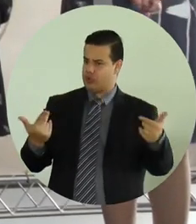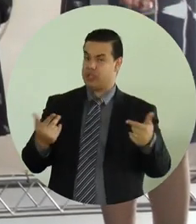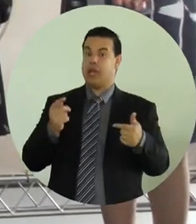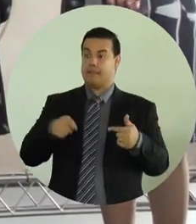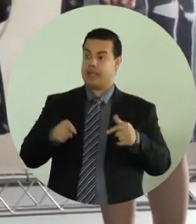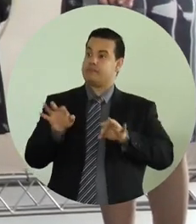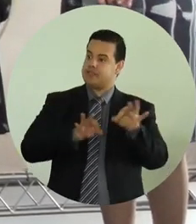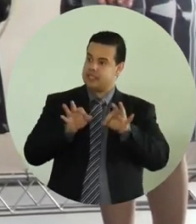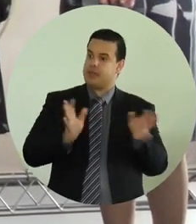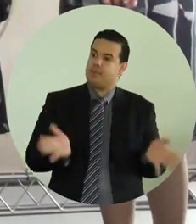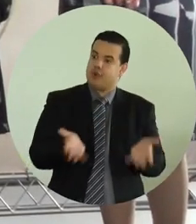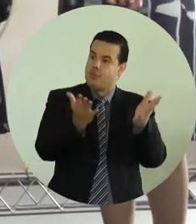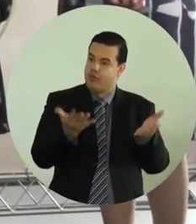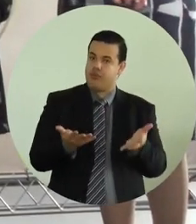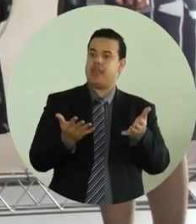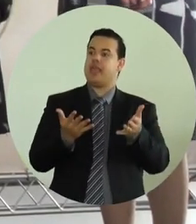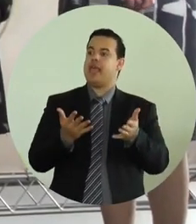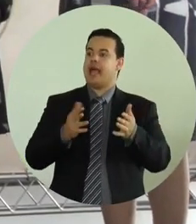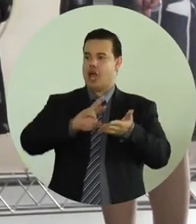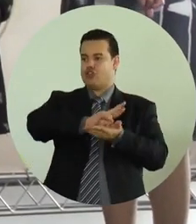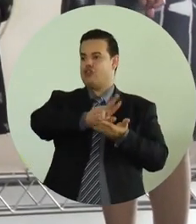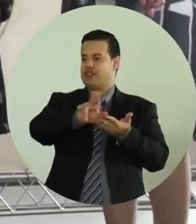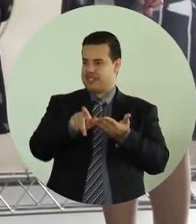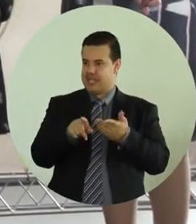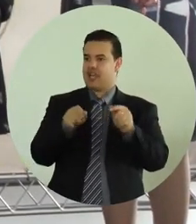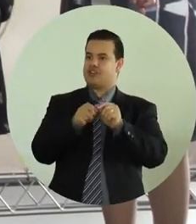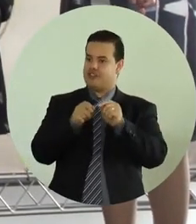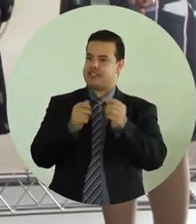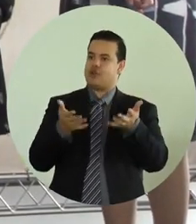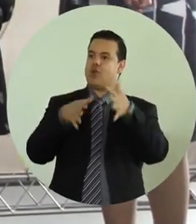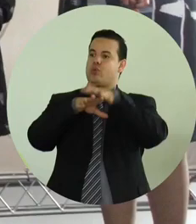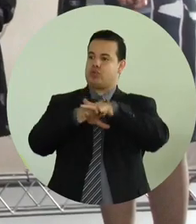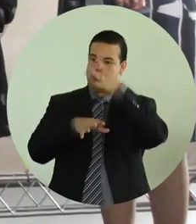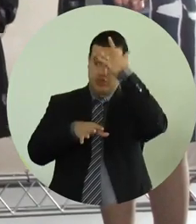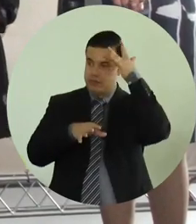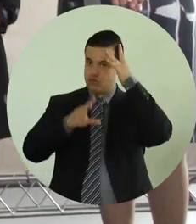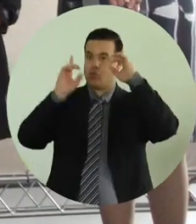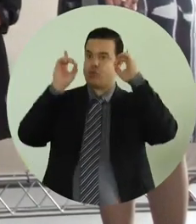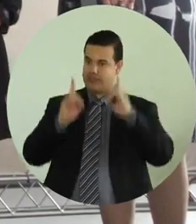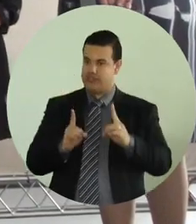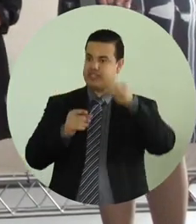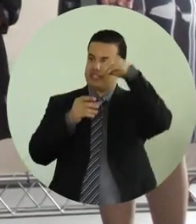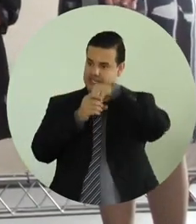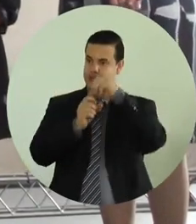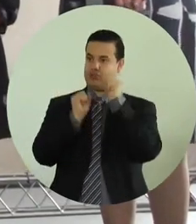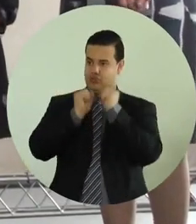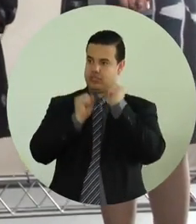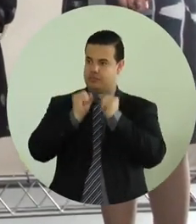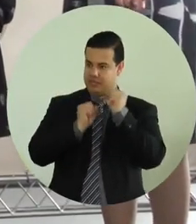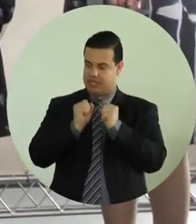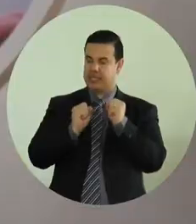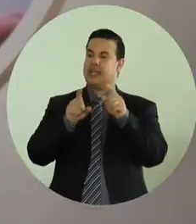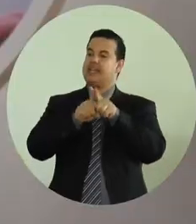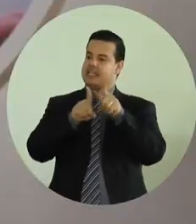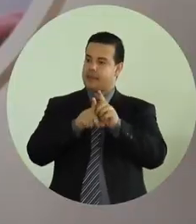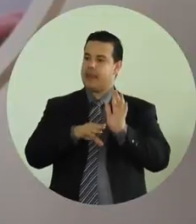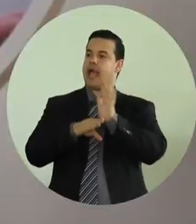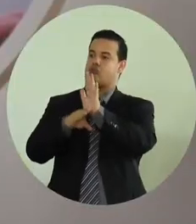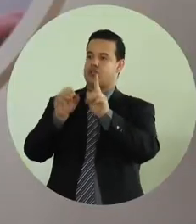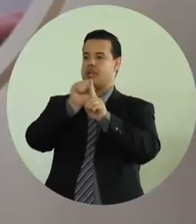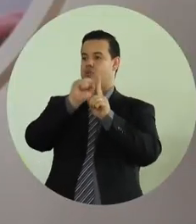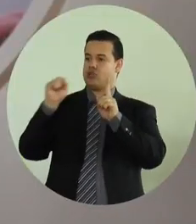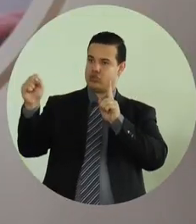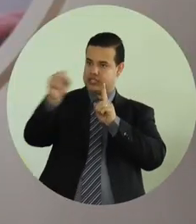diversidade, fazendo acontecer a inclusão das pessoas com deficiência nas suas organizações e, com isso, na sociedade. Meus